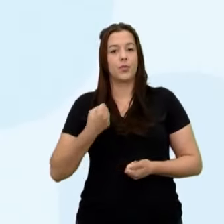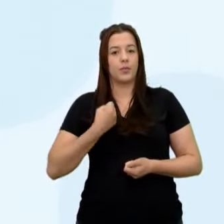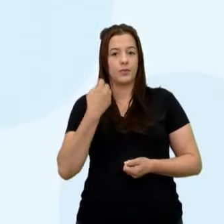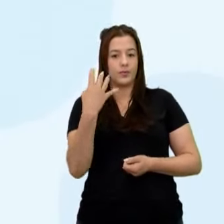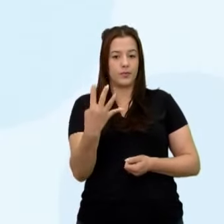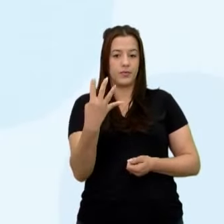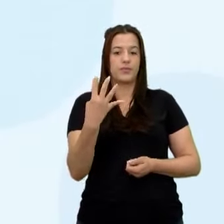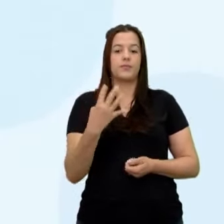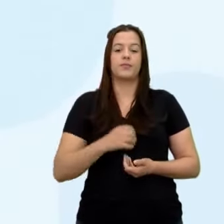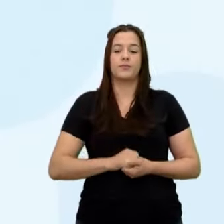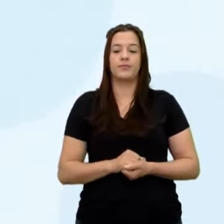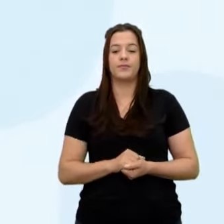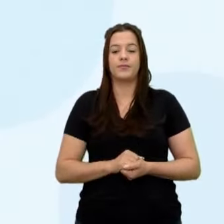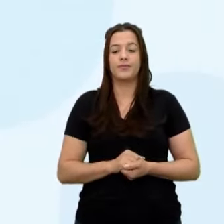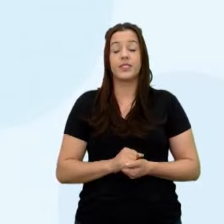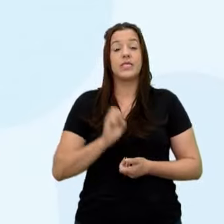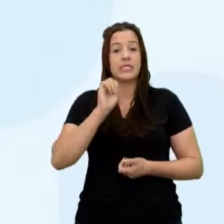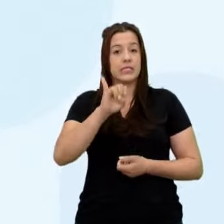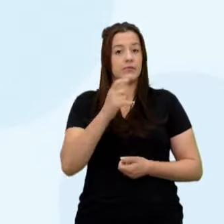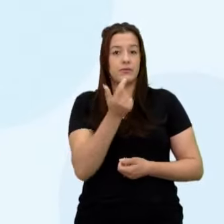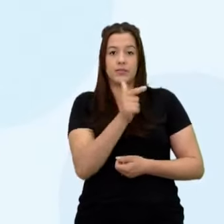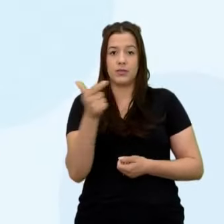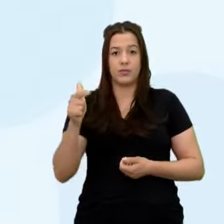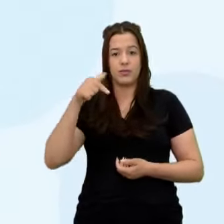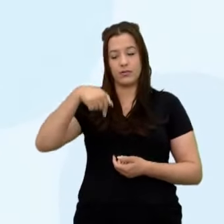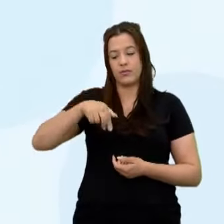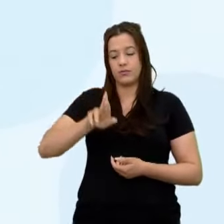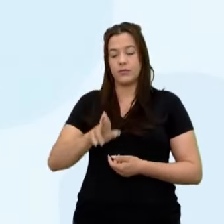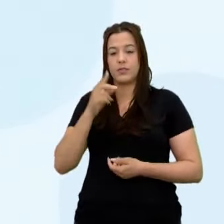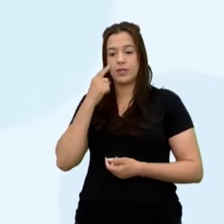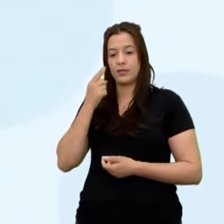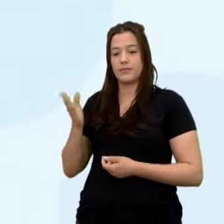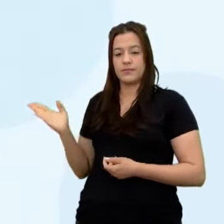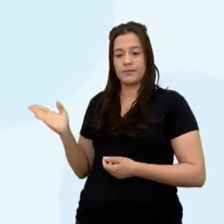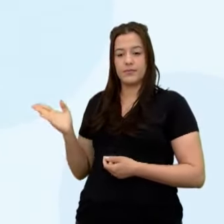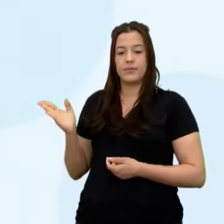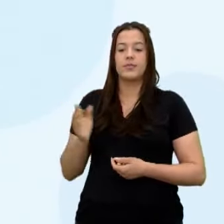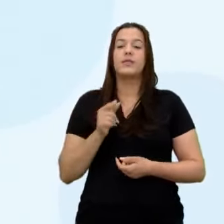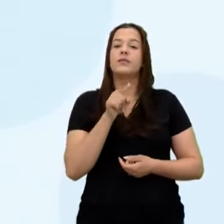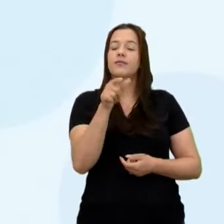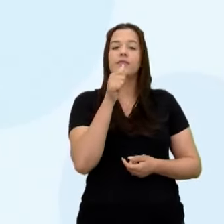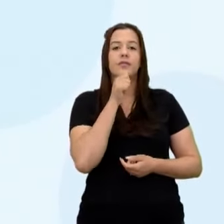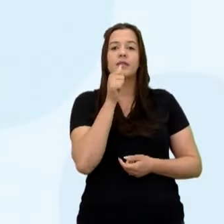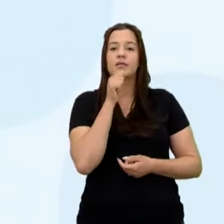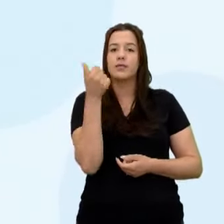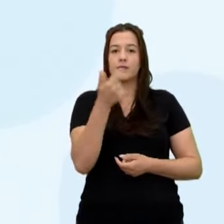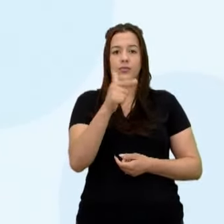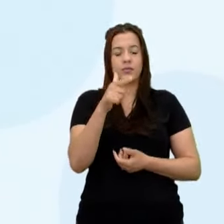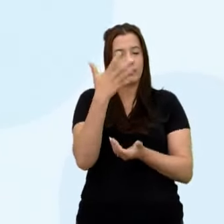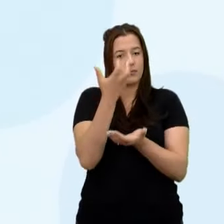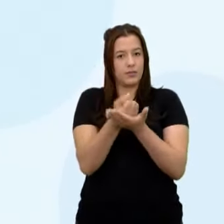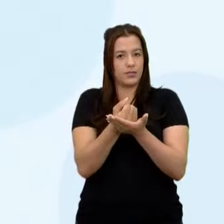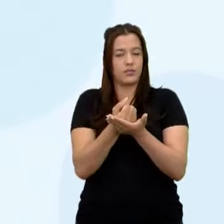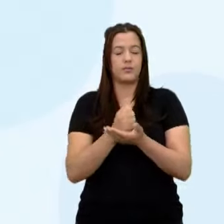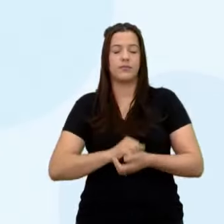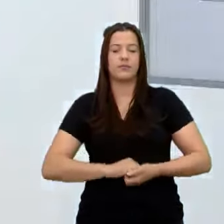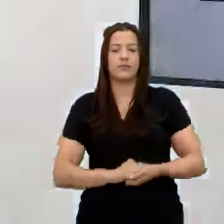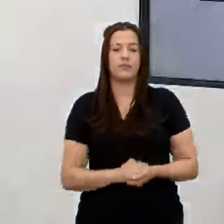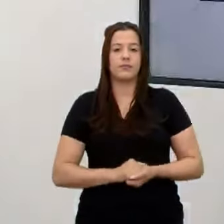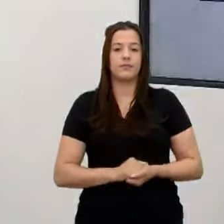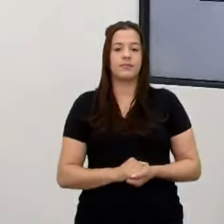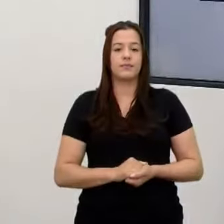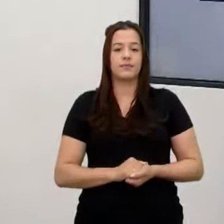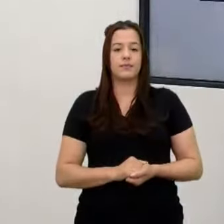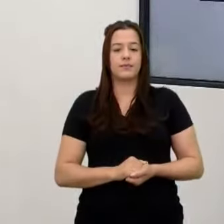code is there for you in case you still don't have it. O QR code está aí na tela para você, caso você ainda não tenha baixado, certo?